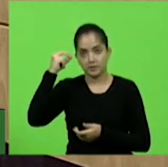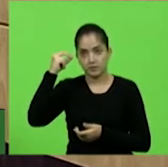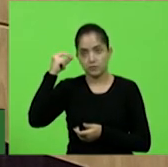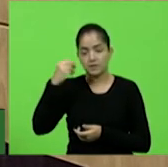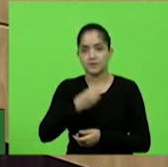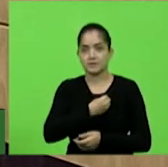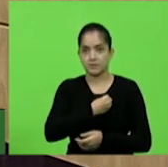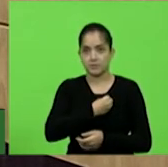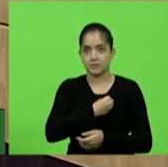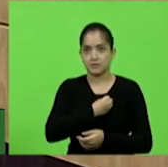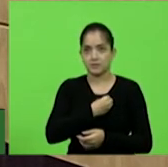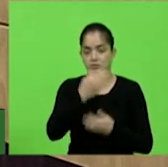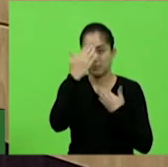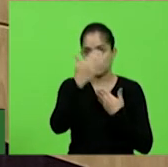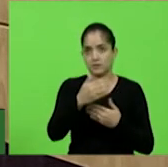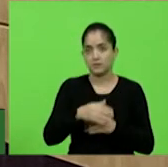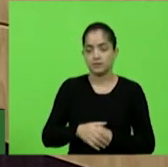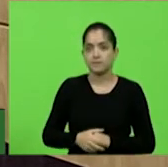casa. Obrigado pela presença.